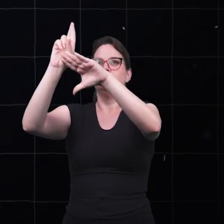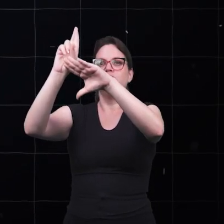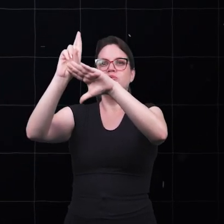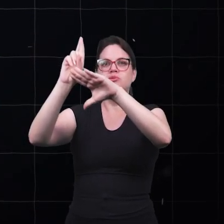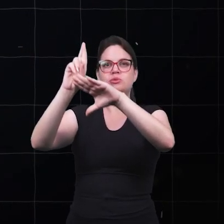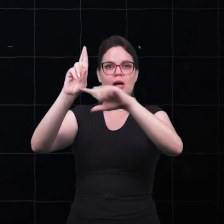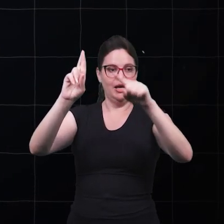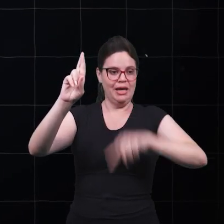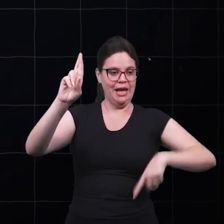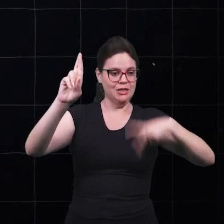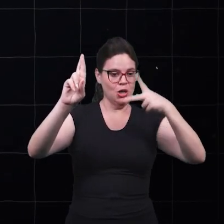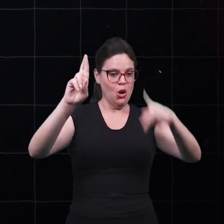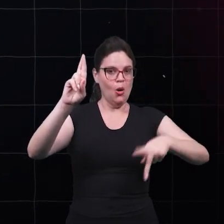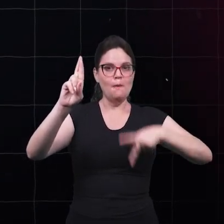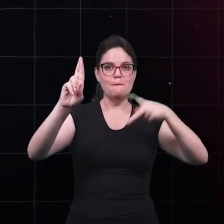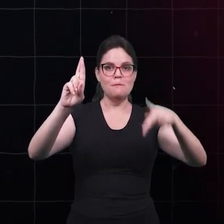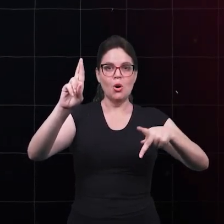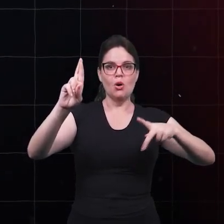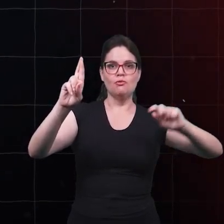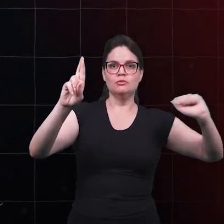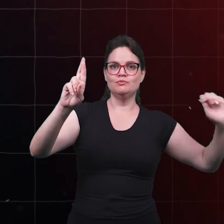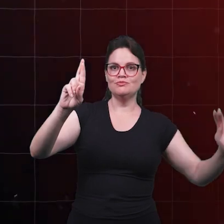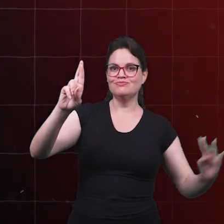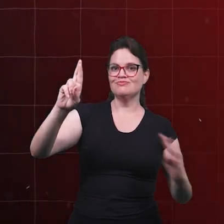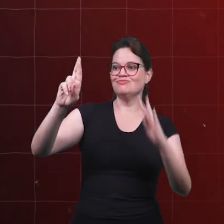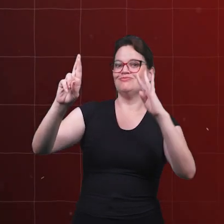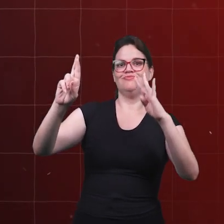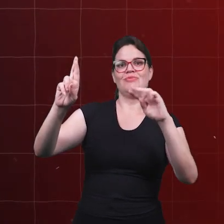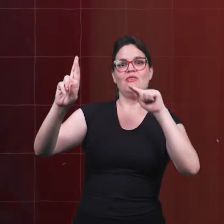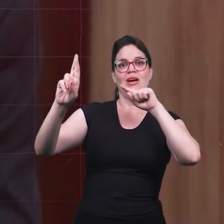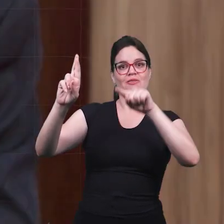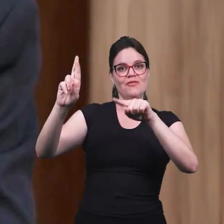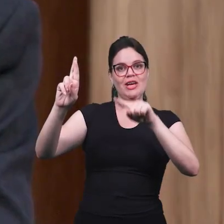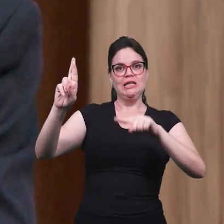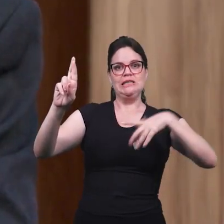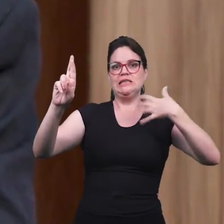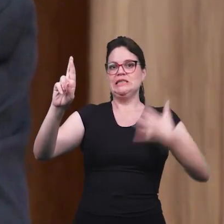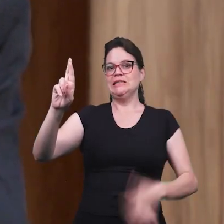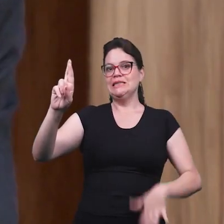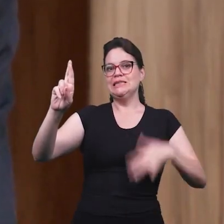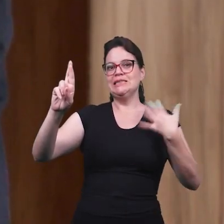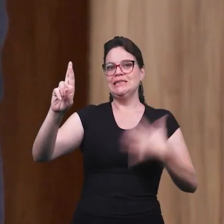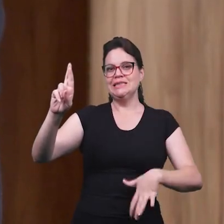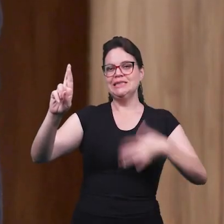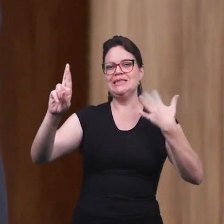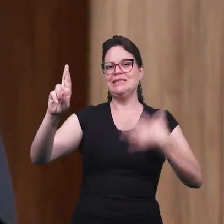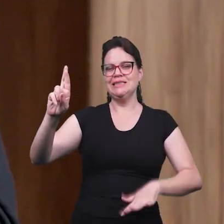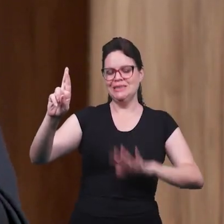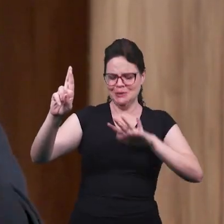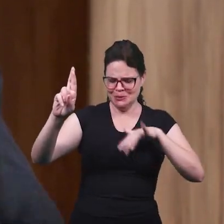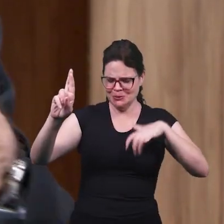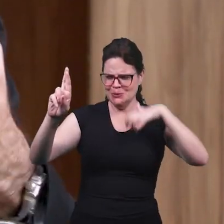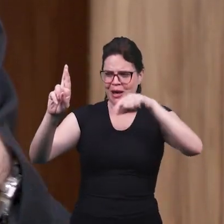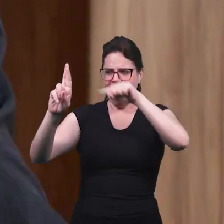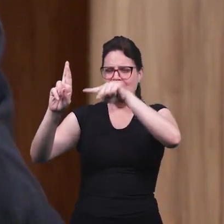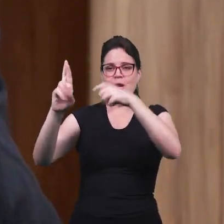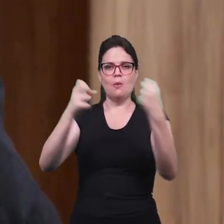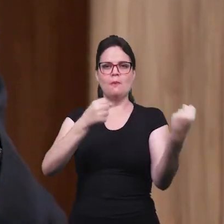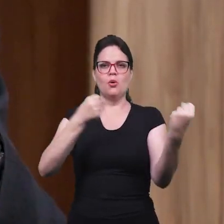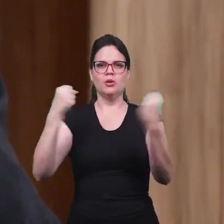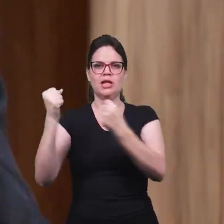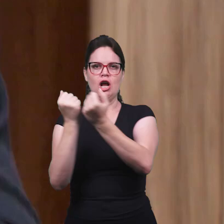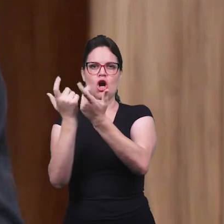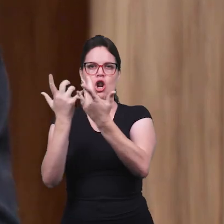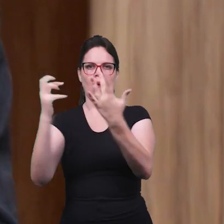do Homem vindo sobre as nuvens do céu com poder e grande glória. Então, eu acho que corrobora com todos esses outros aspectos que